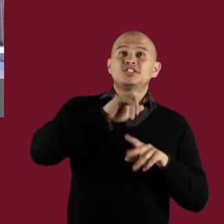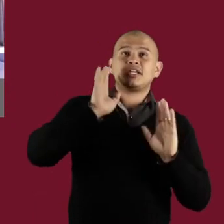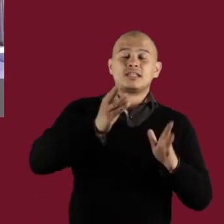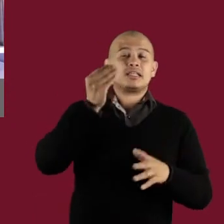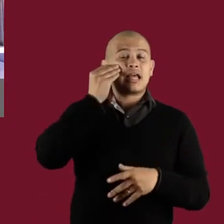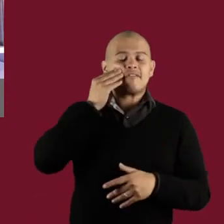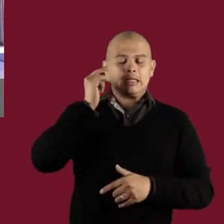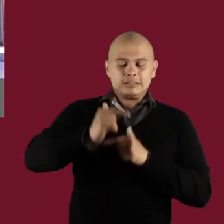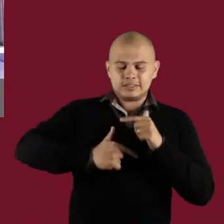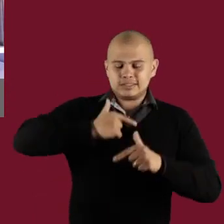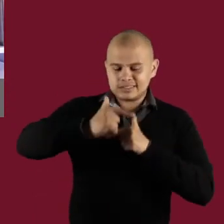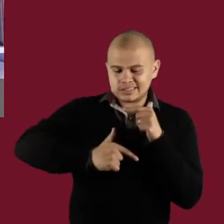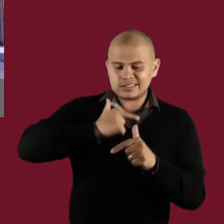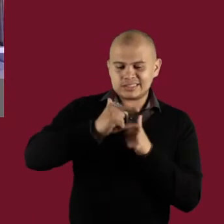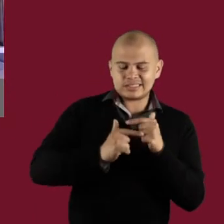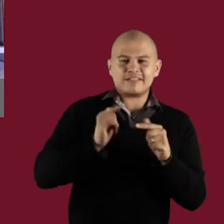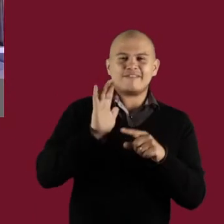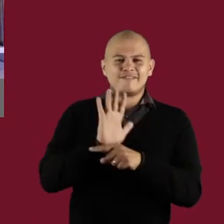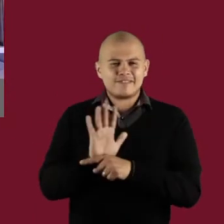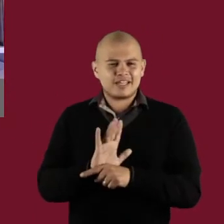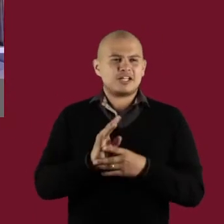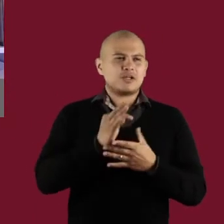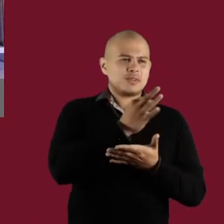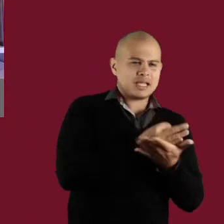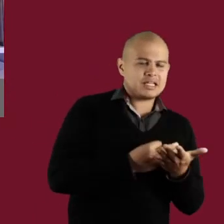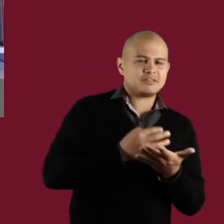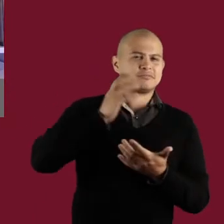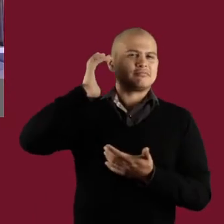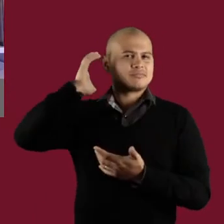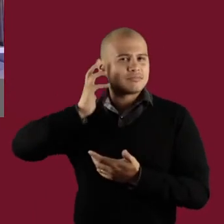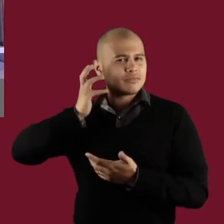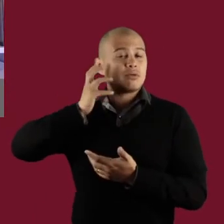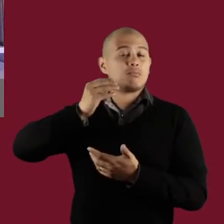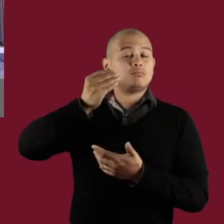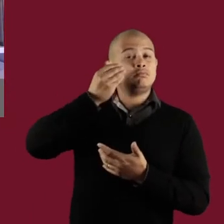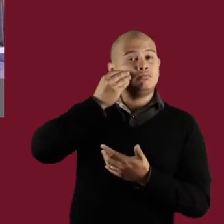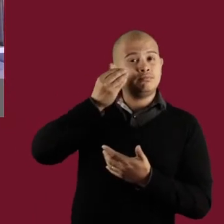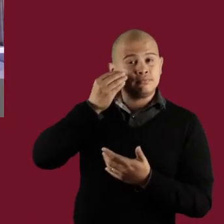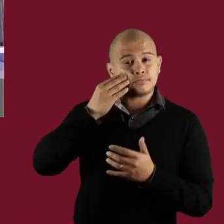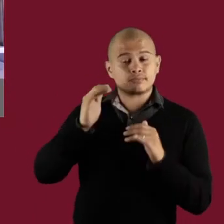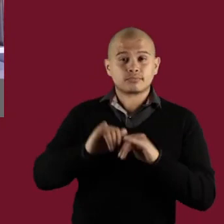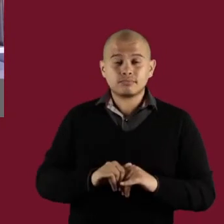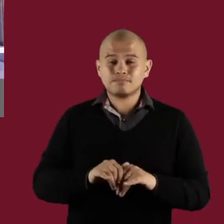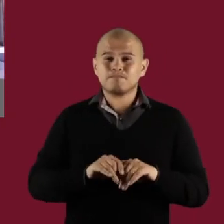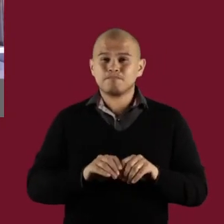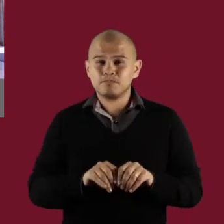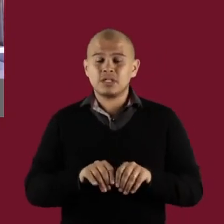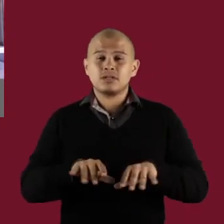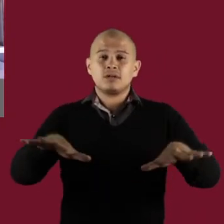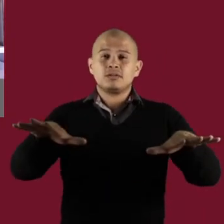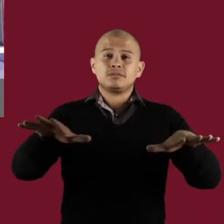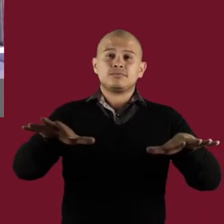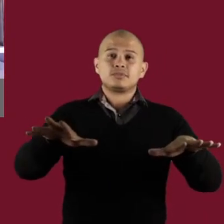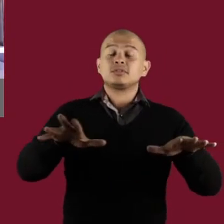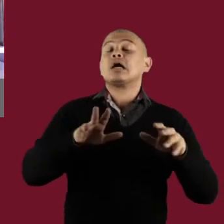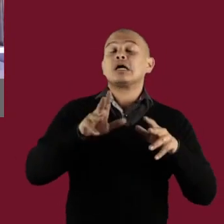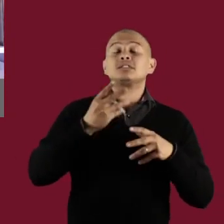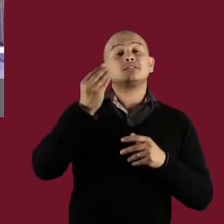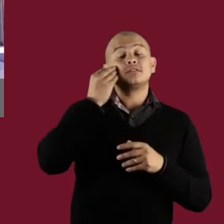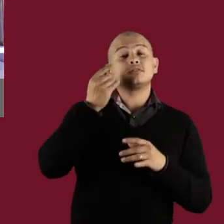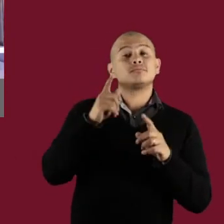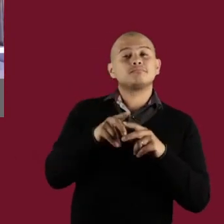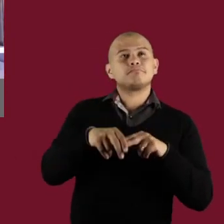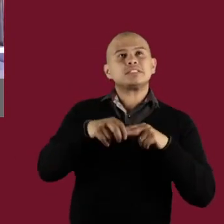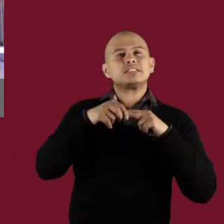mais de vídeo e não somente rádio. E neste momento, portanto, da pandemia, realçou-se esta necessidade e